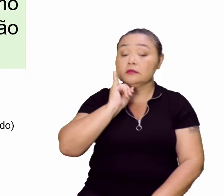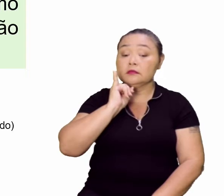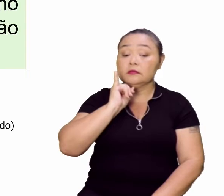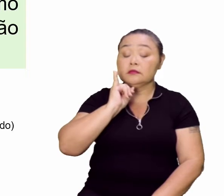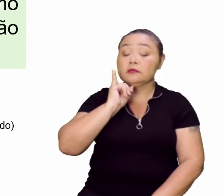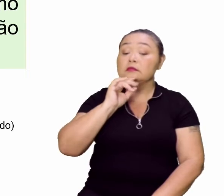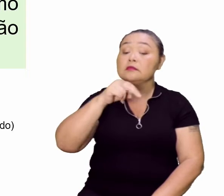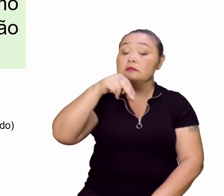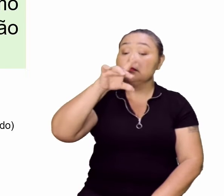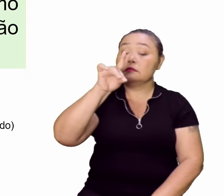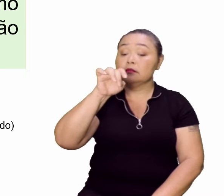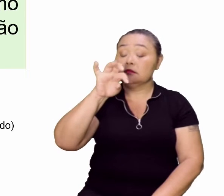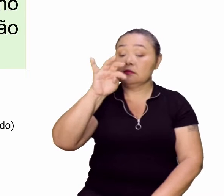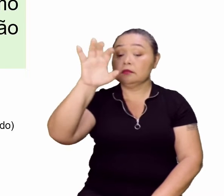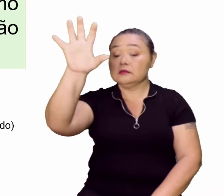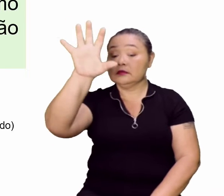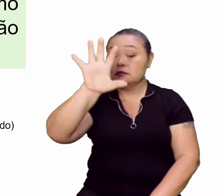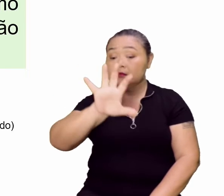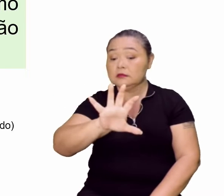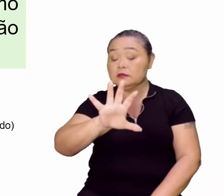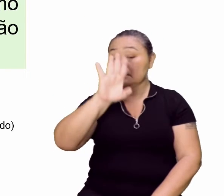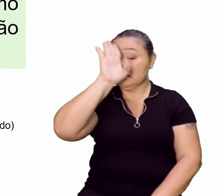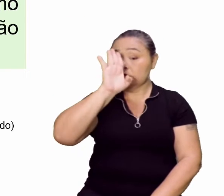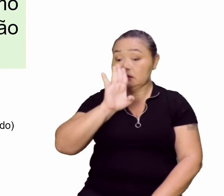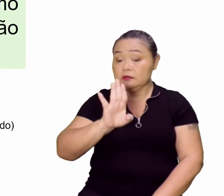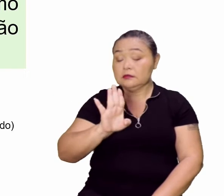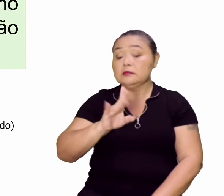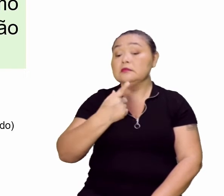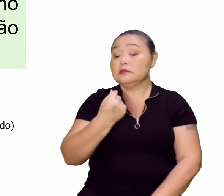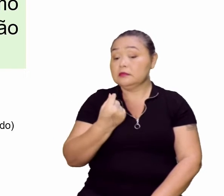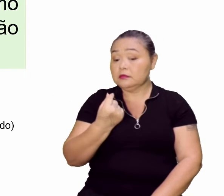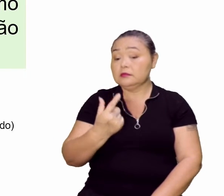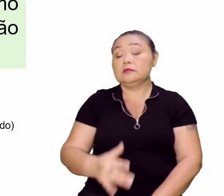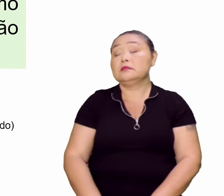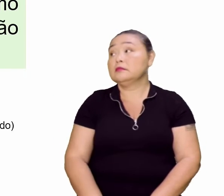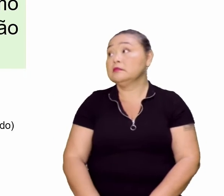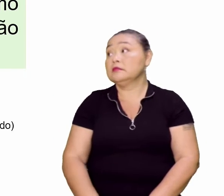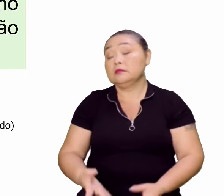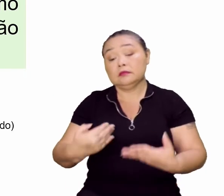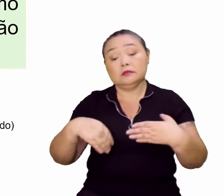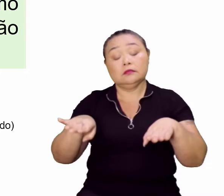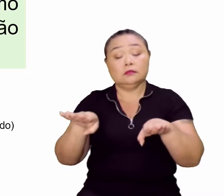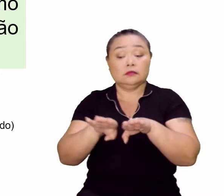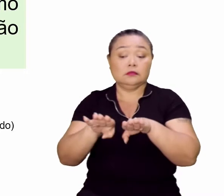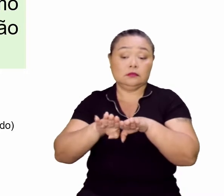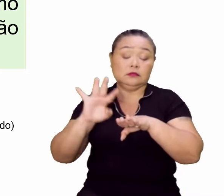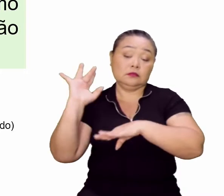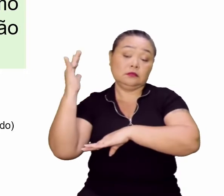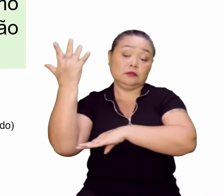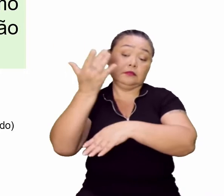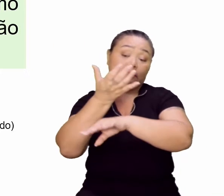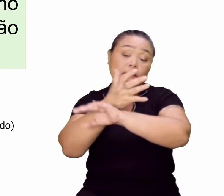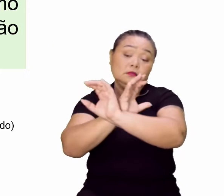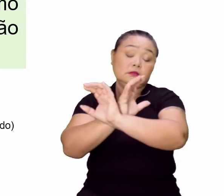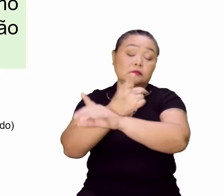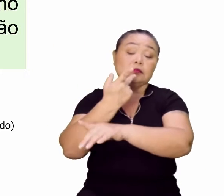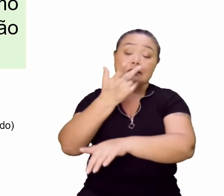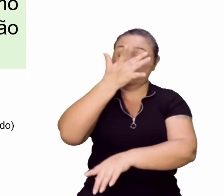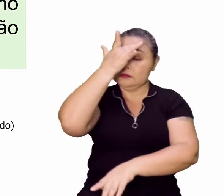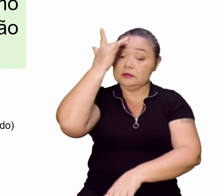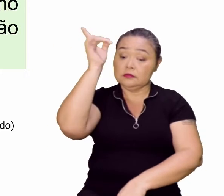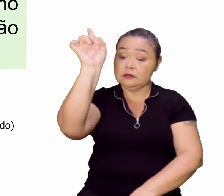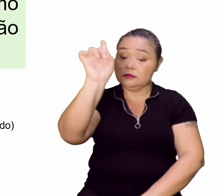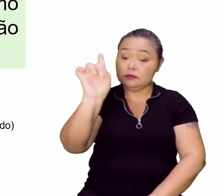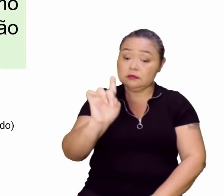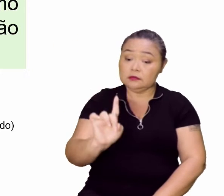a migração nordestina para o centro-sul do Brasil. Econômico, também a questão ambiental, a seca levou muitas